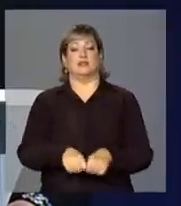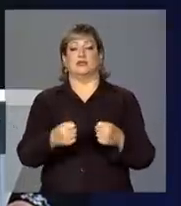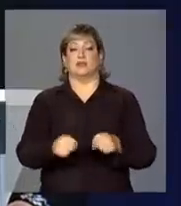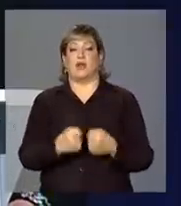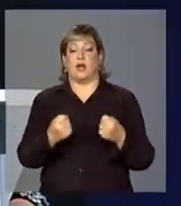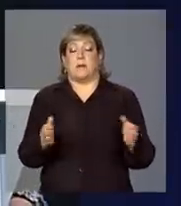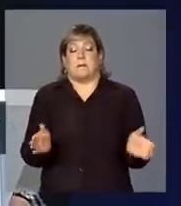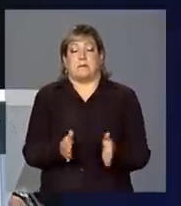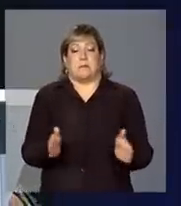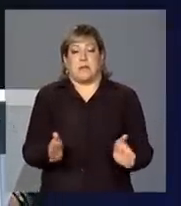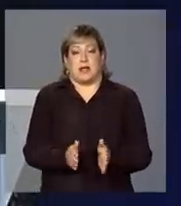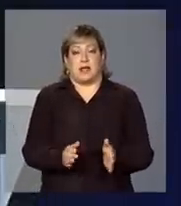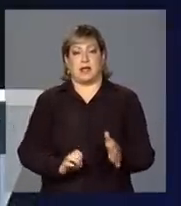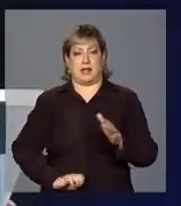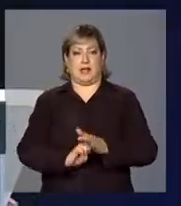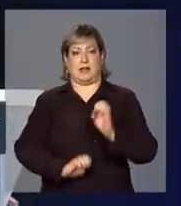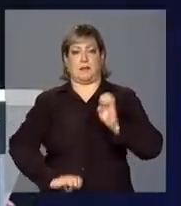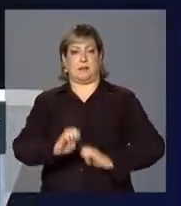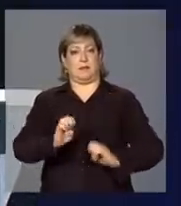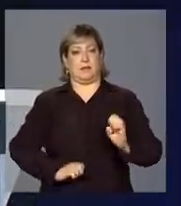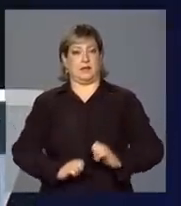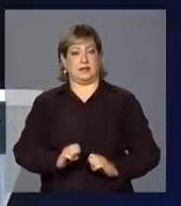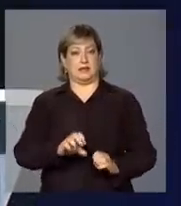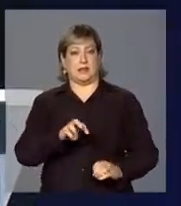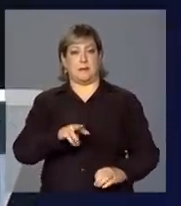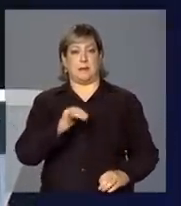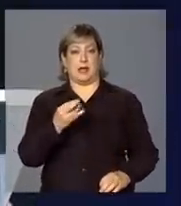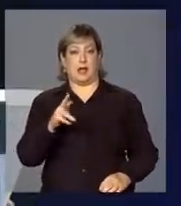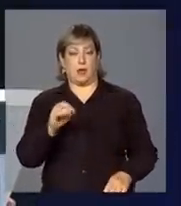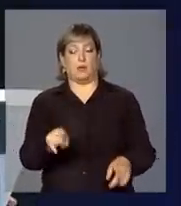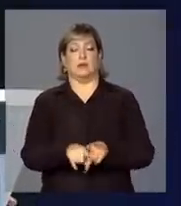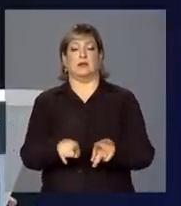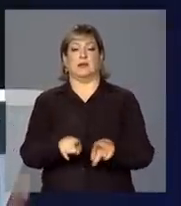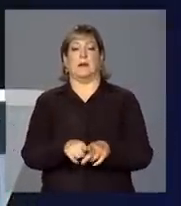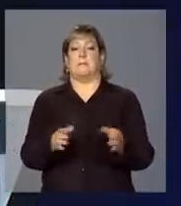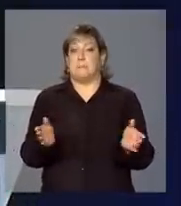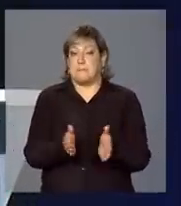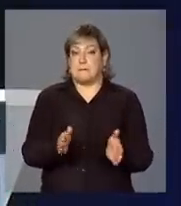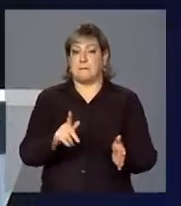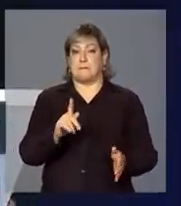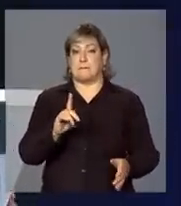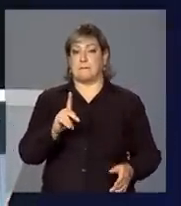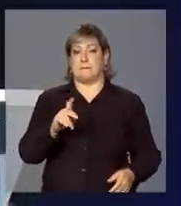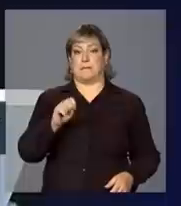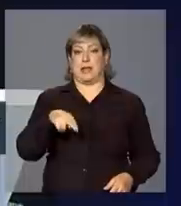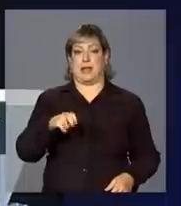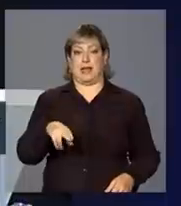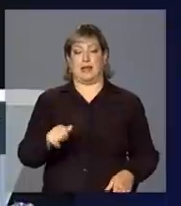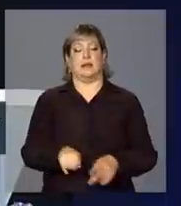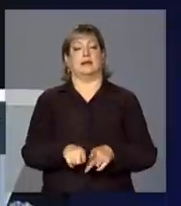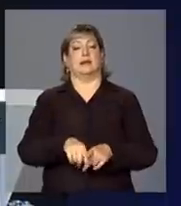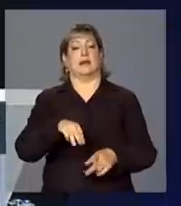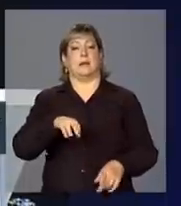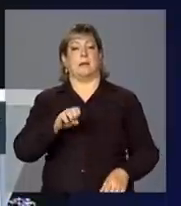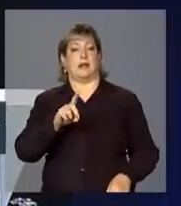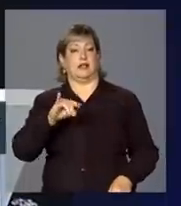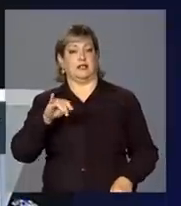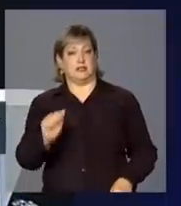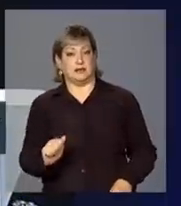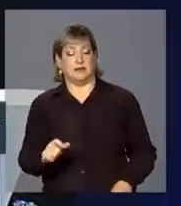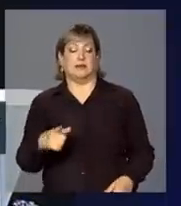microempresários. Ela mata também as médias, que têm menos resistência.